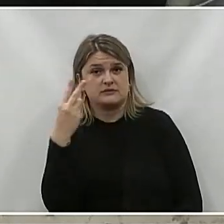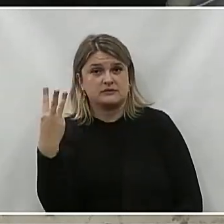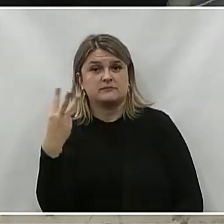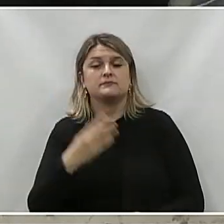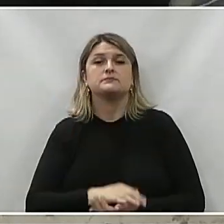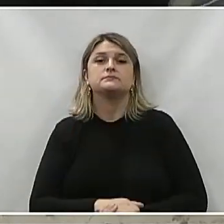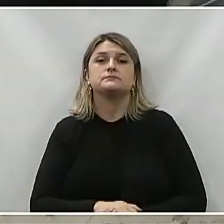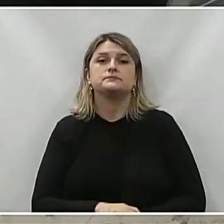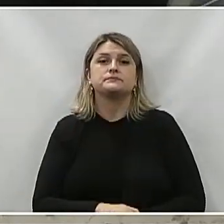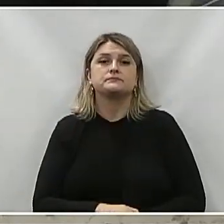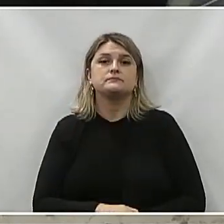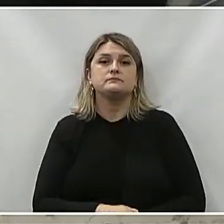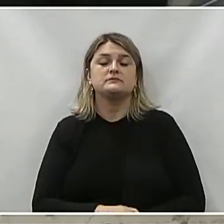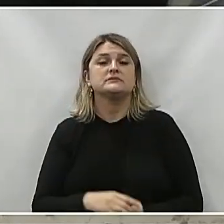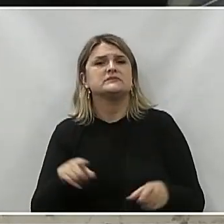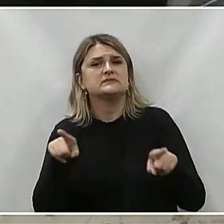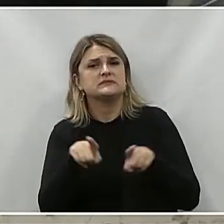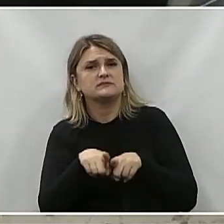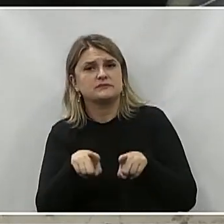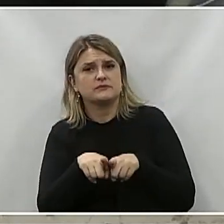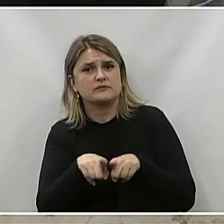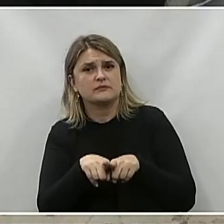Em